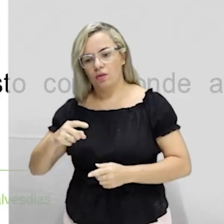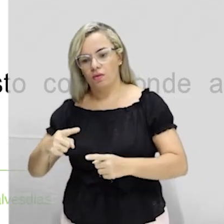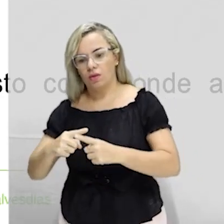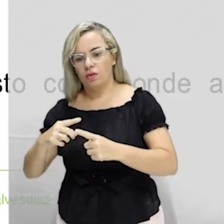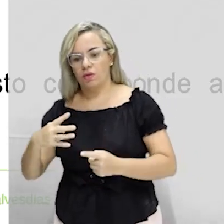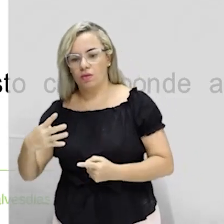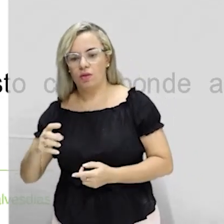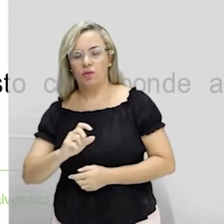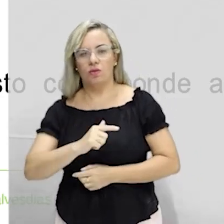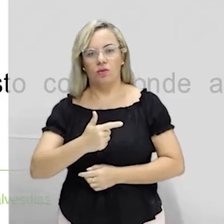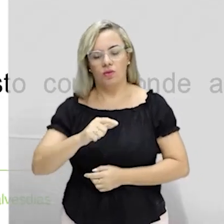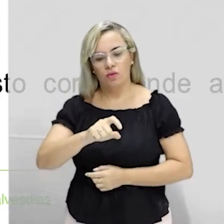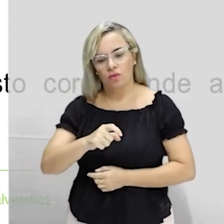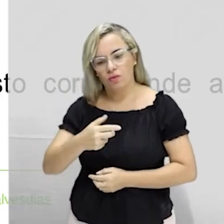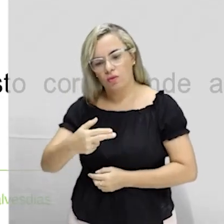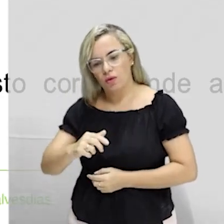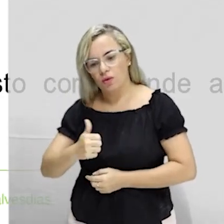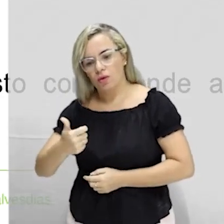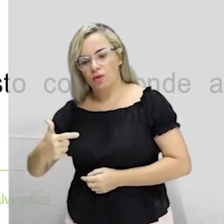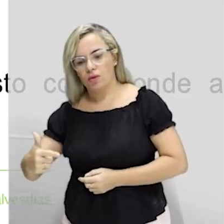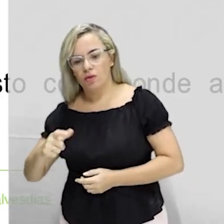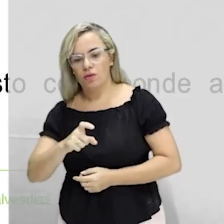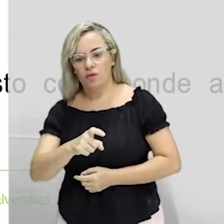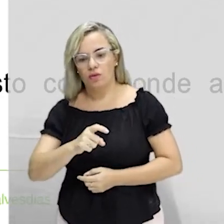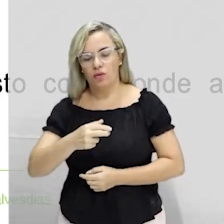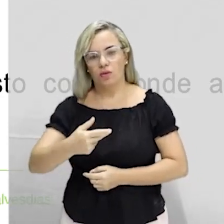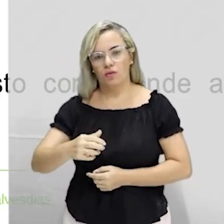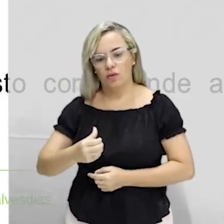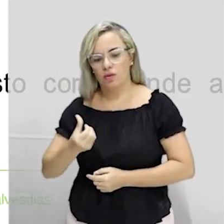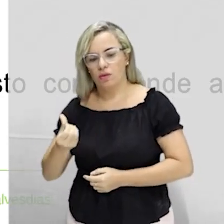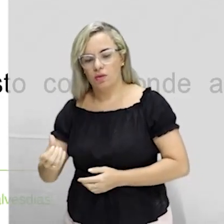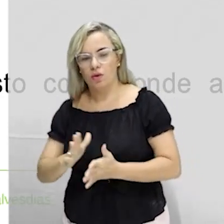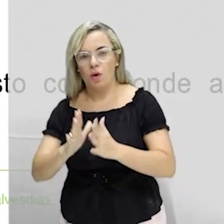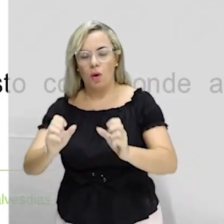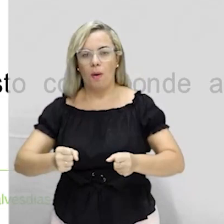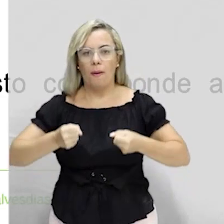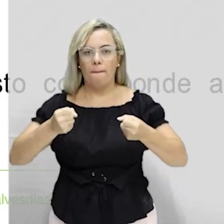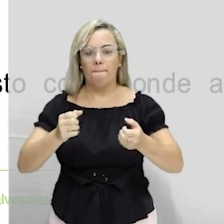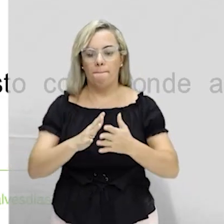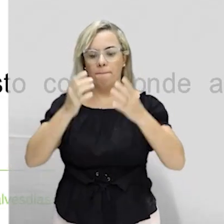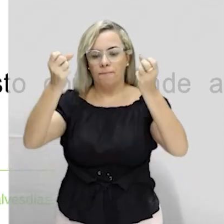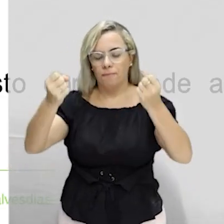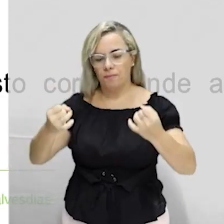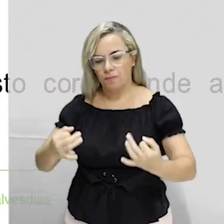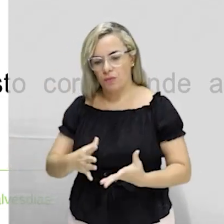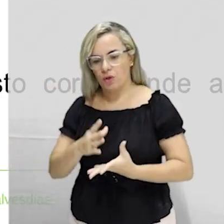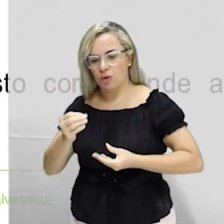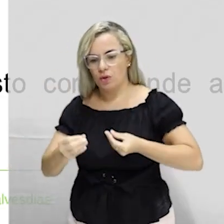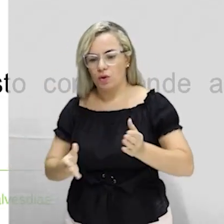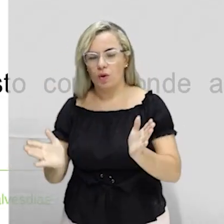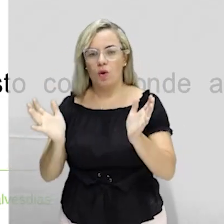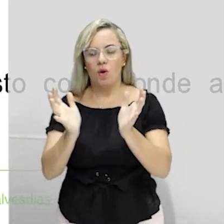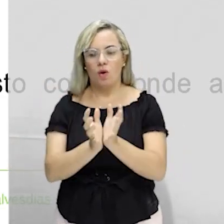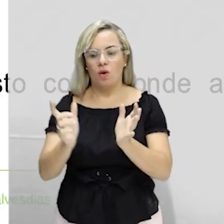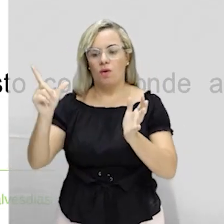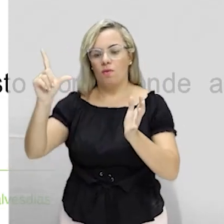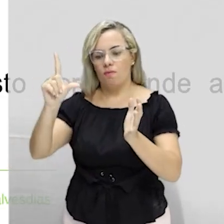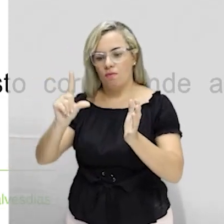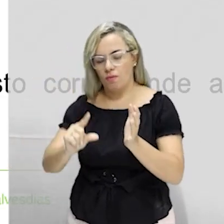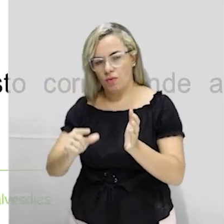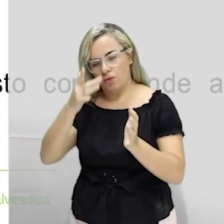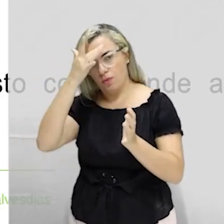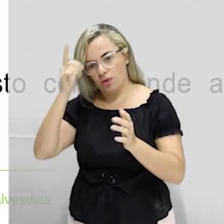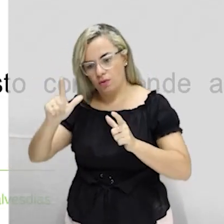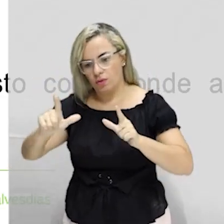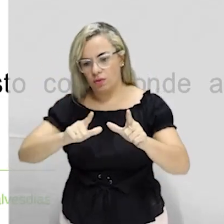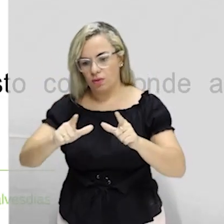meu x equivale ao 6. E o que eu posso dizer? Bom, Com o grupo reduzido, aquele